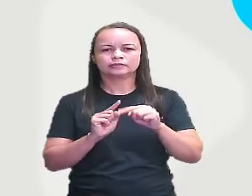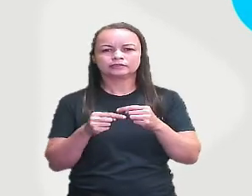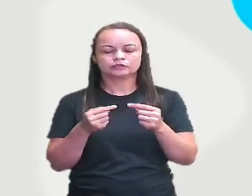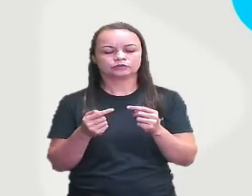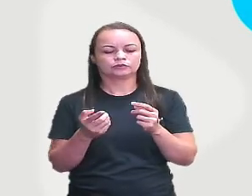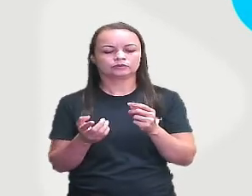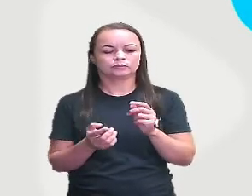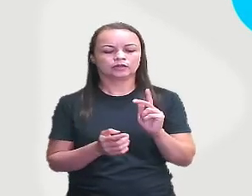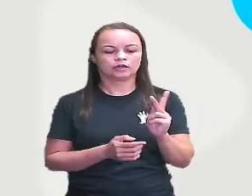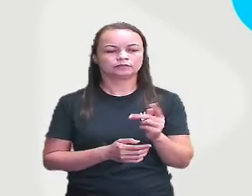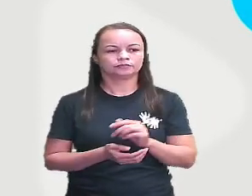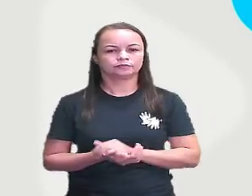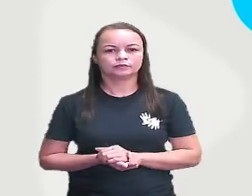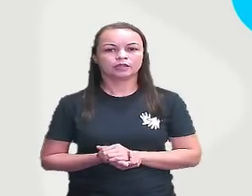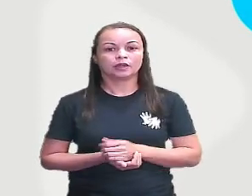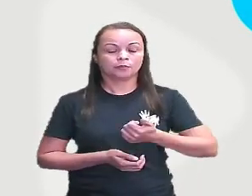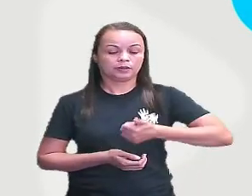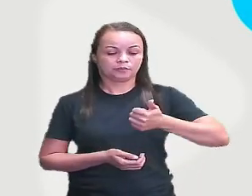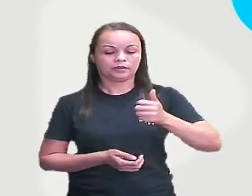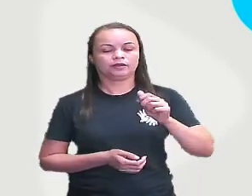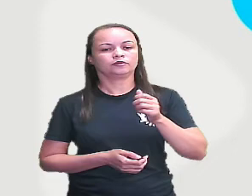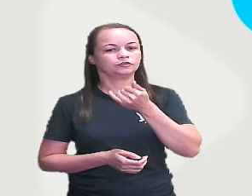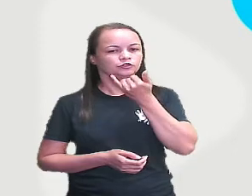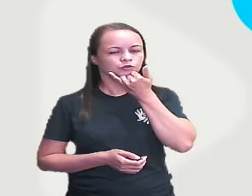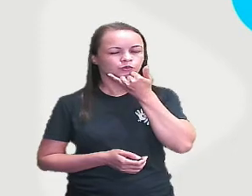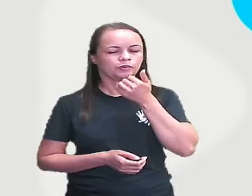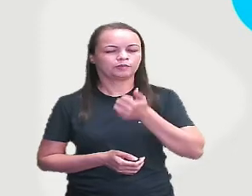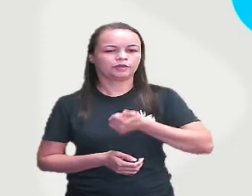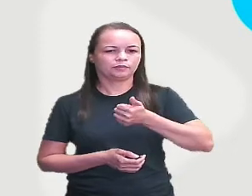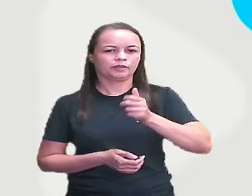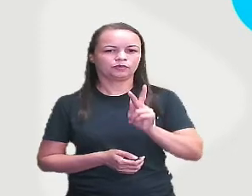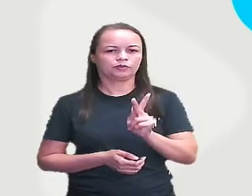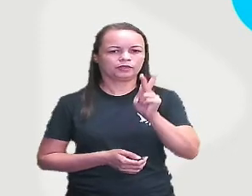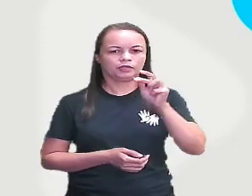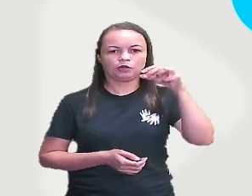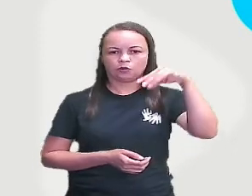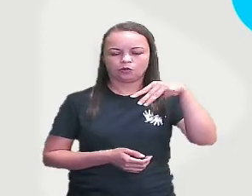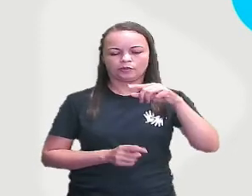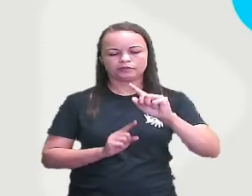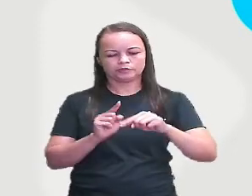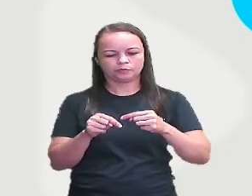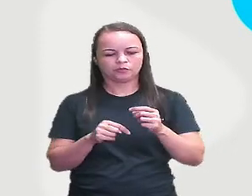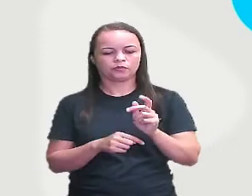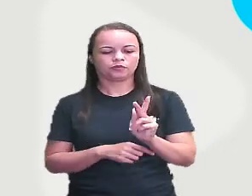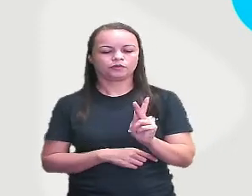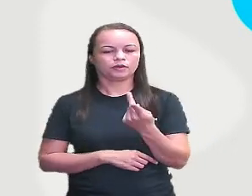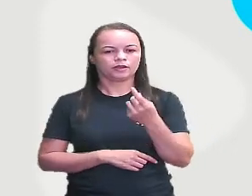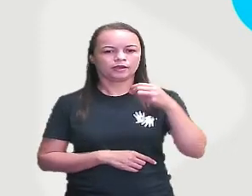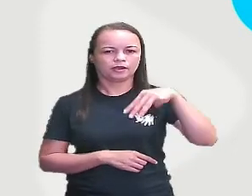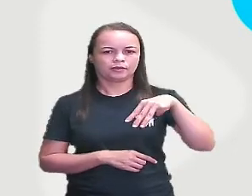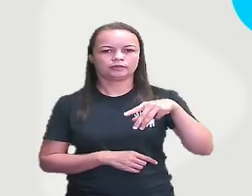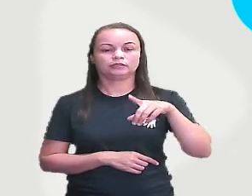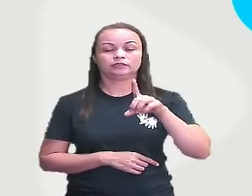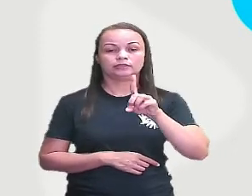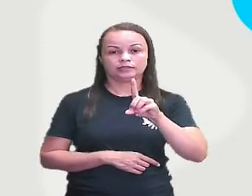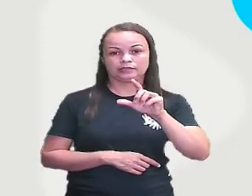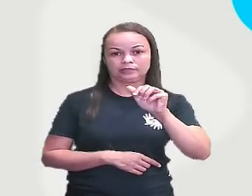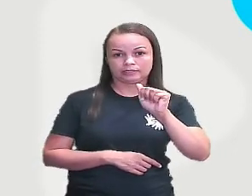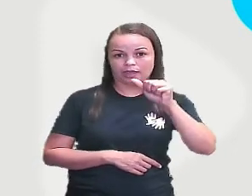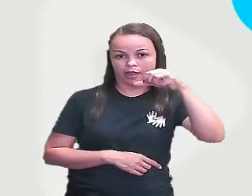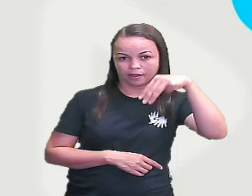depois primeiro vem o quilômetro, depois o hectômetro, depois o